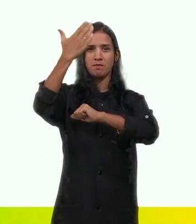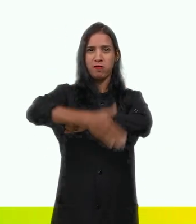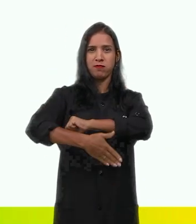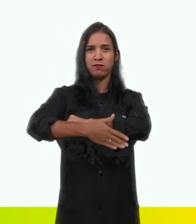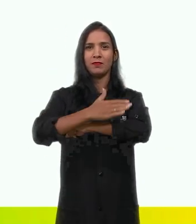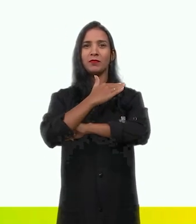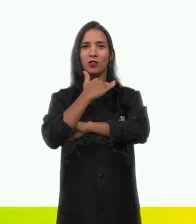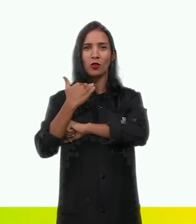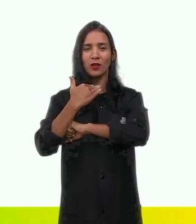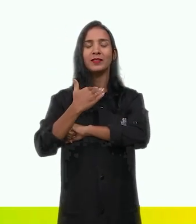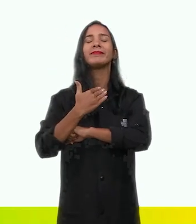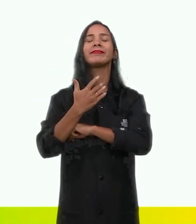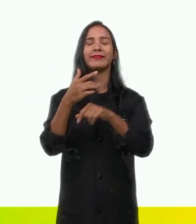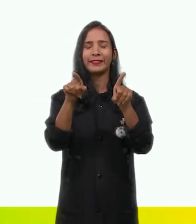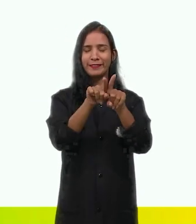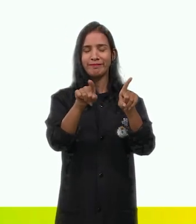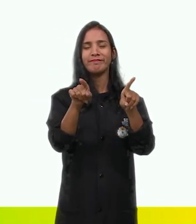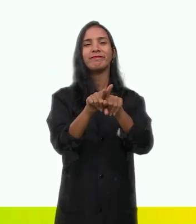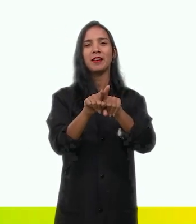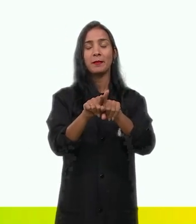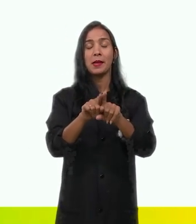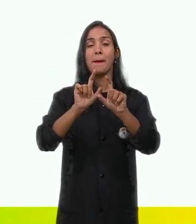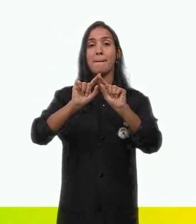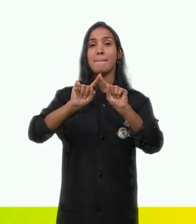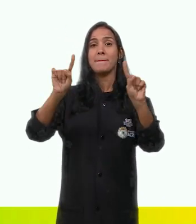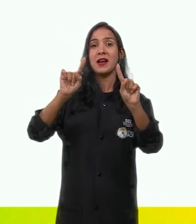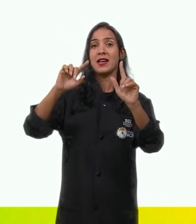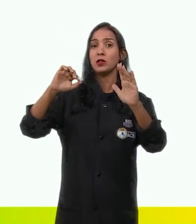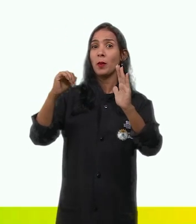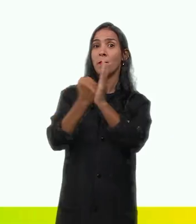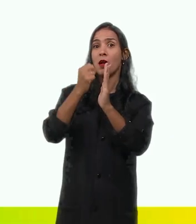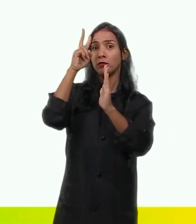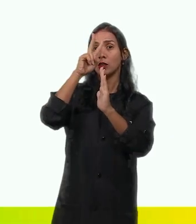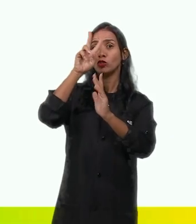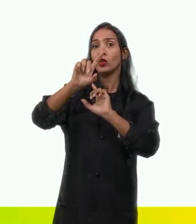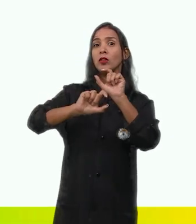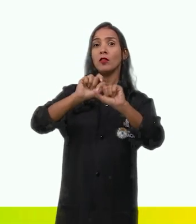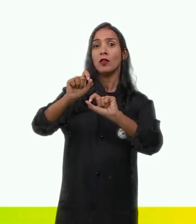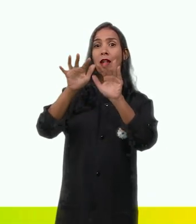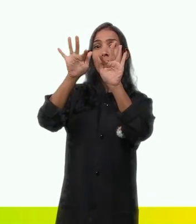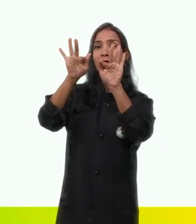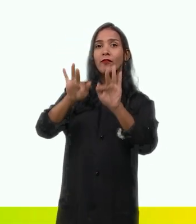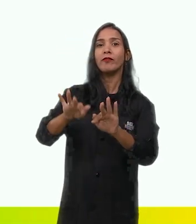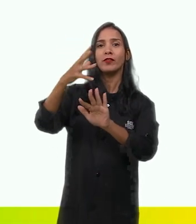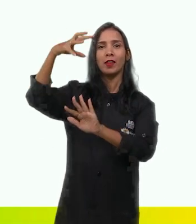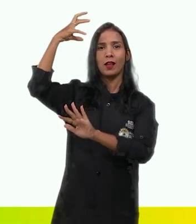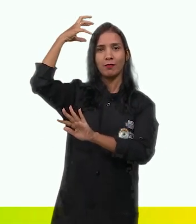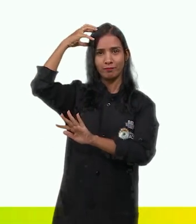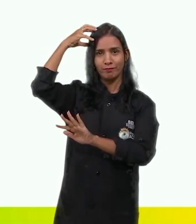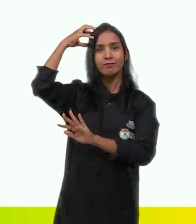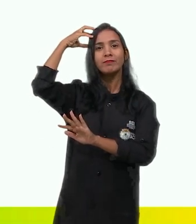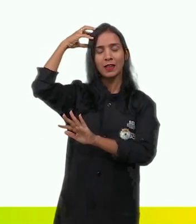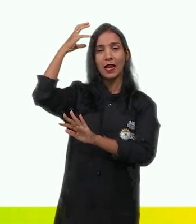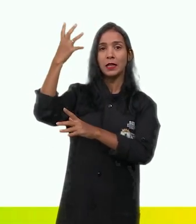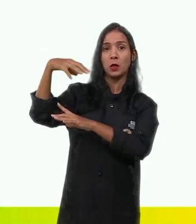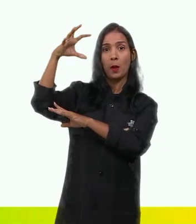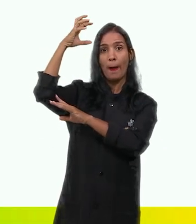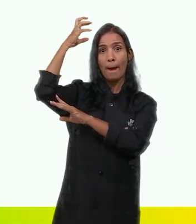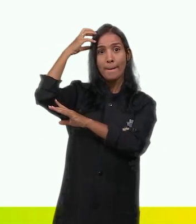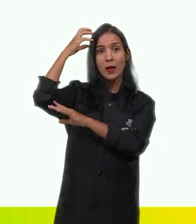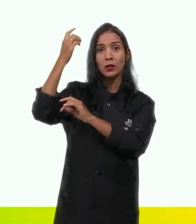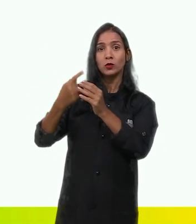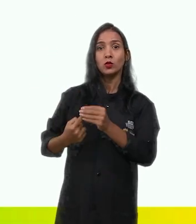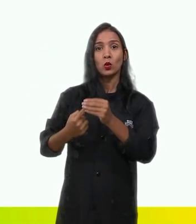como legado, observa aqui, deixou como legado o fim da monarquia absolutista e